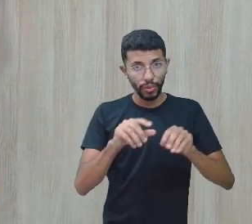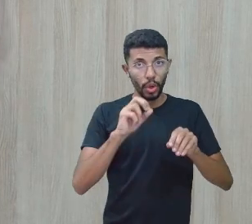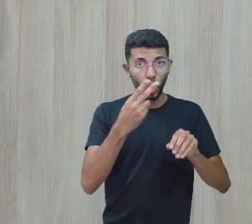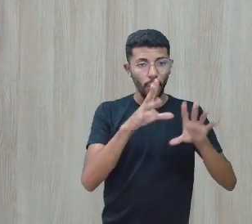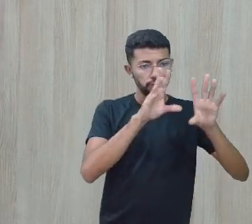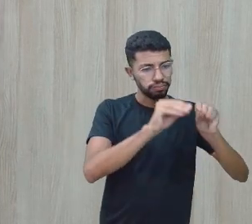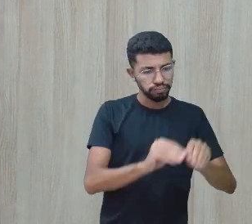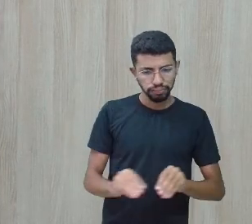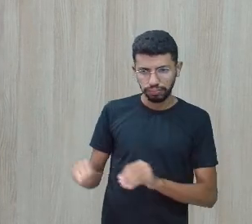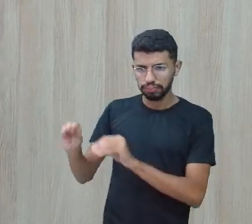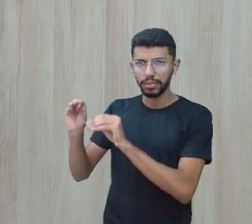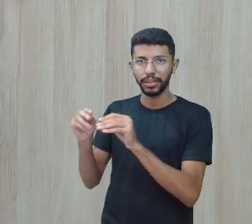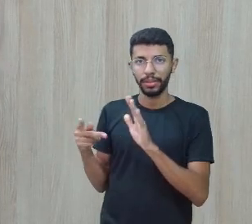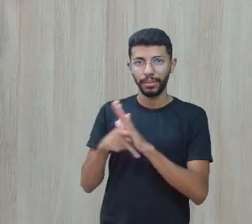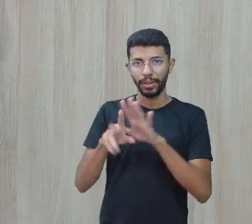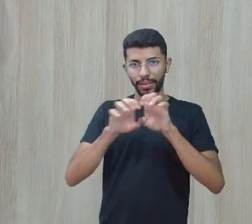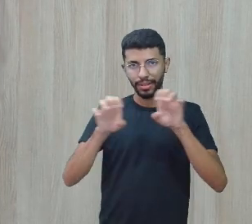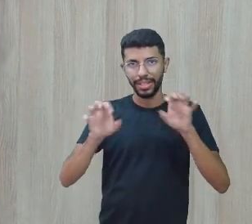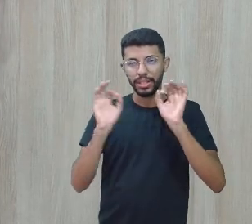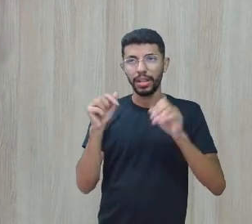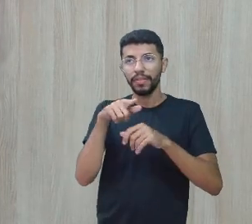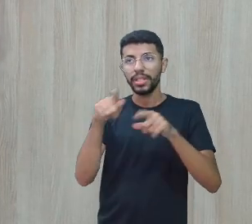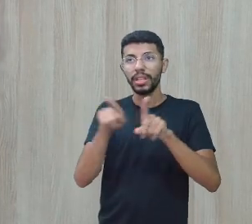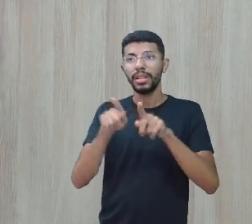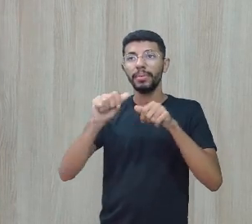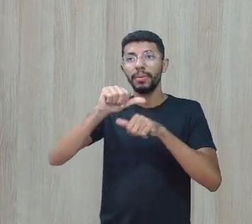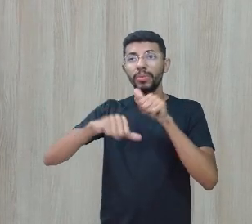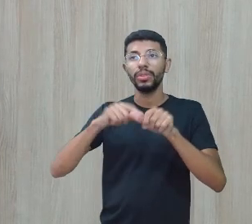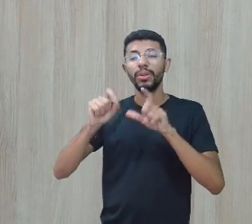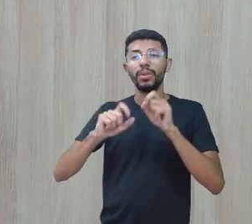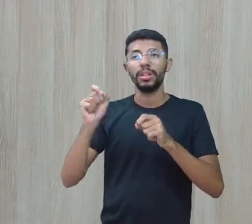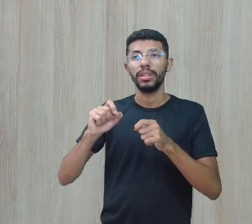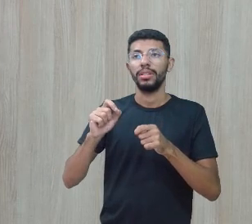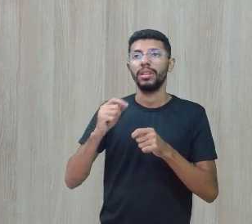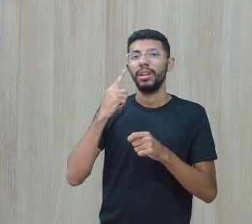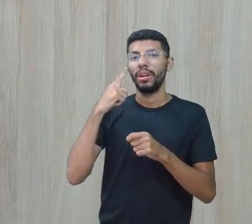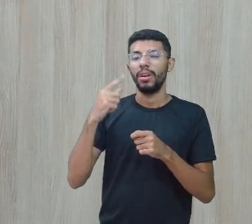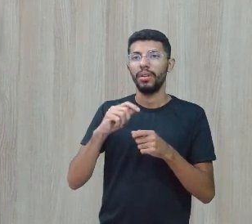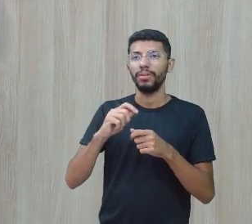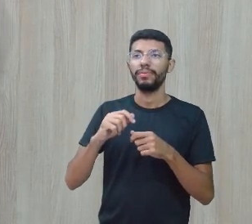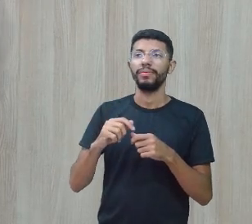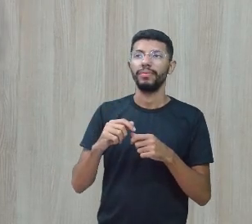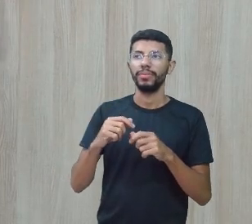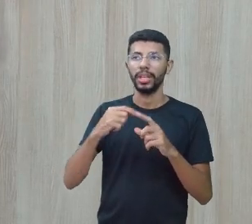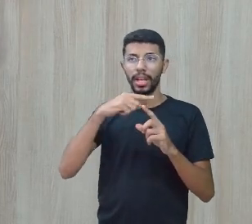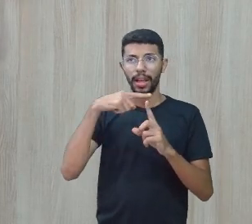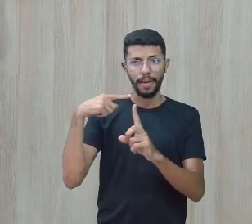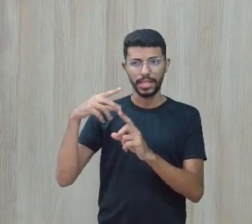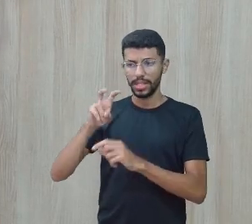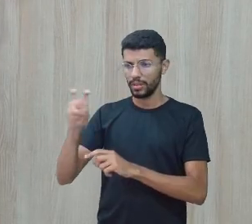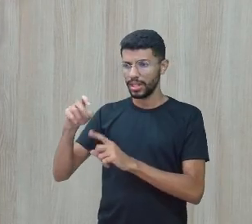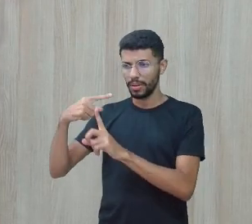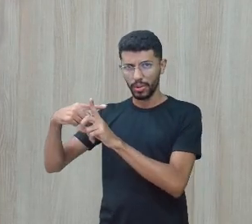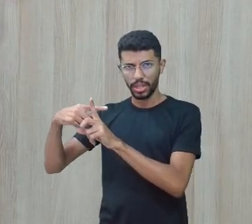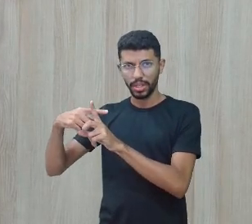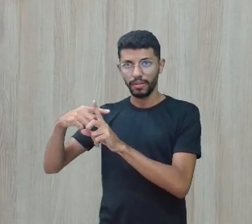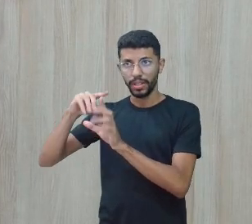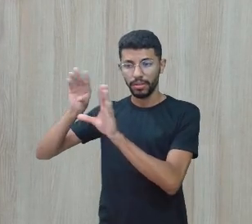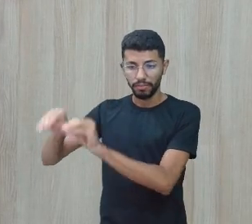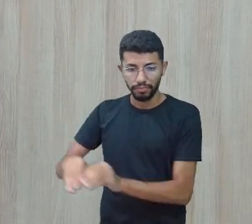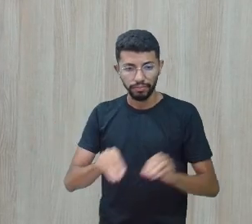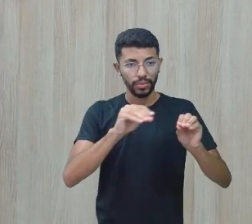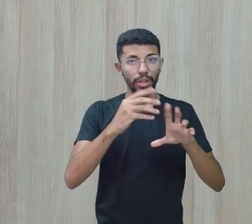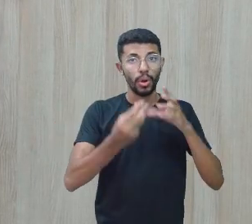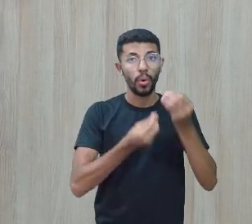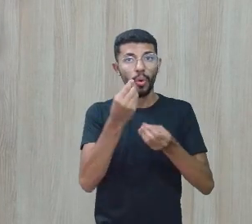da expressão, você muda o sinal. Então, o 55 que está positivo, ele iria para o outro lado